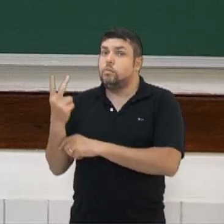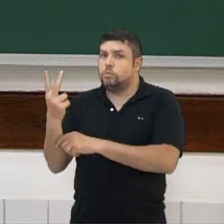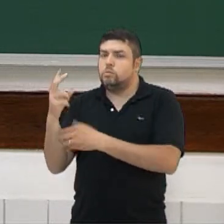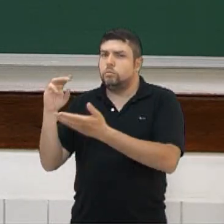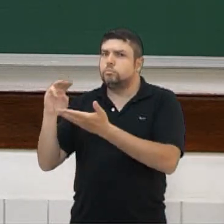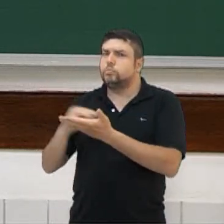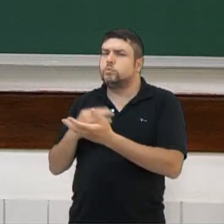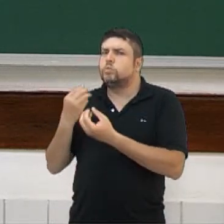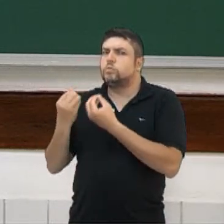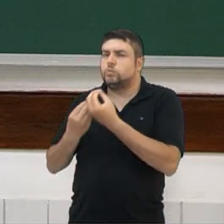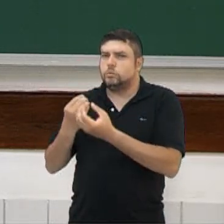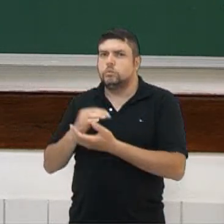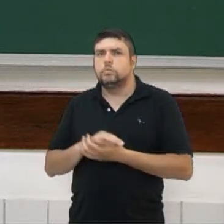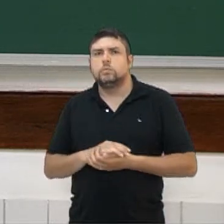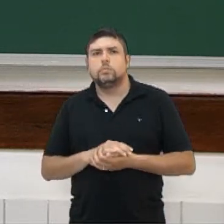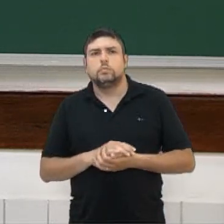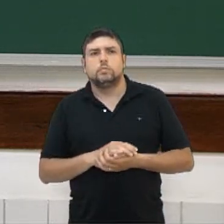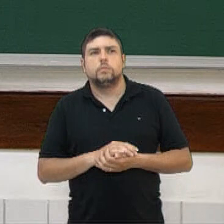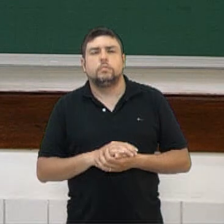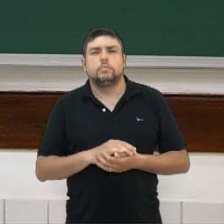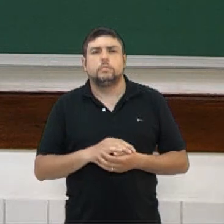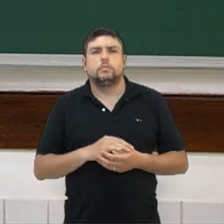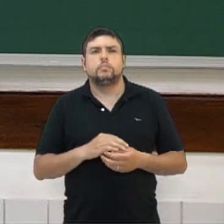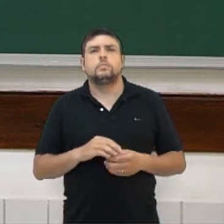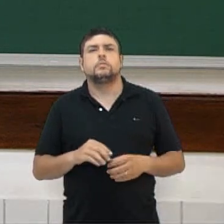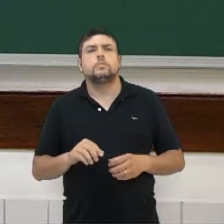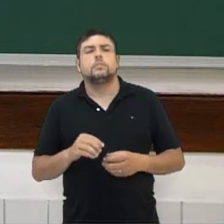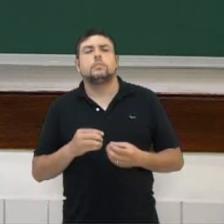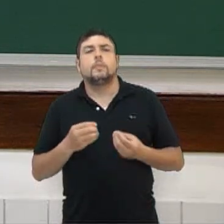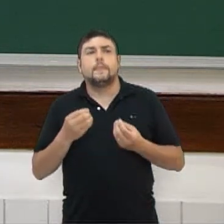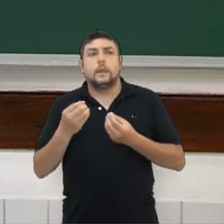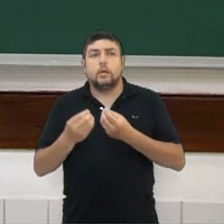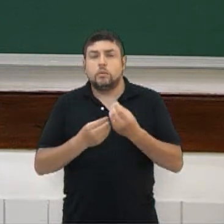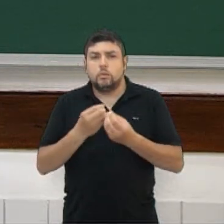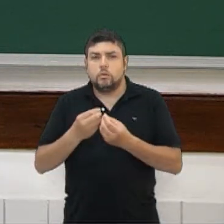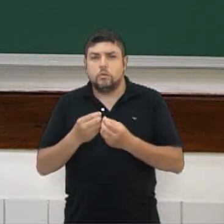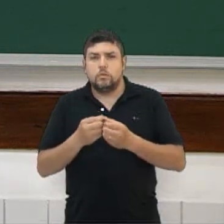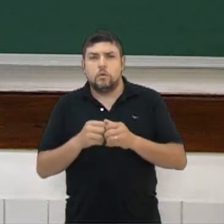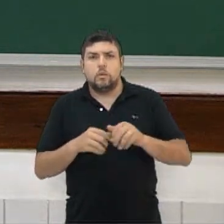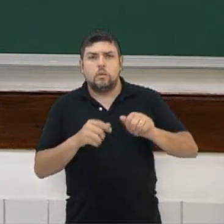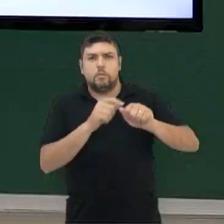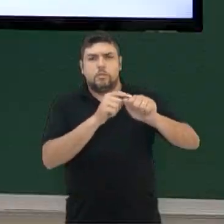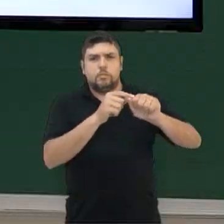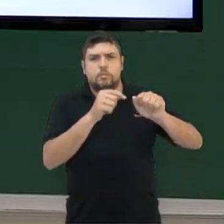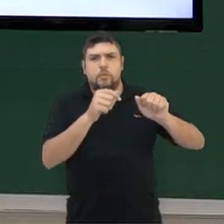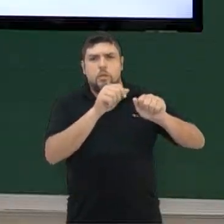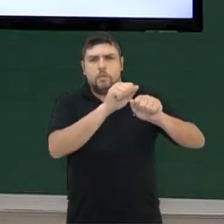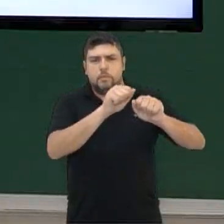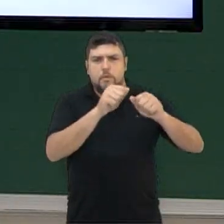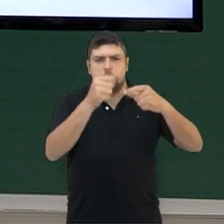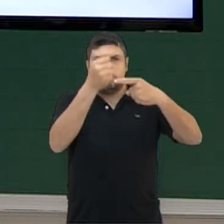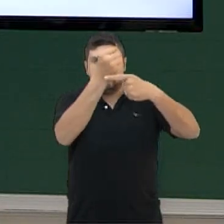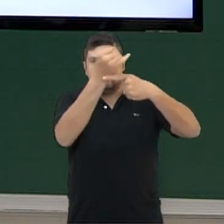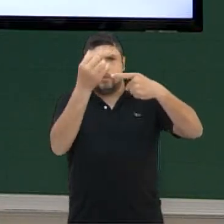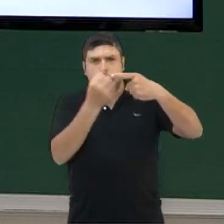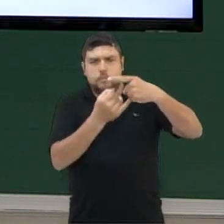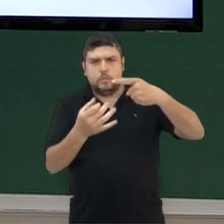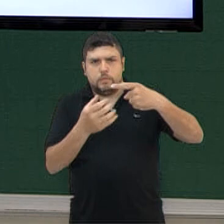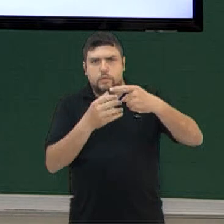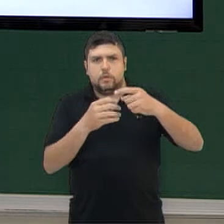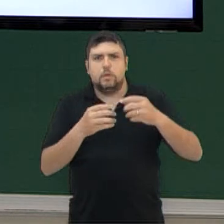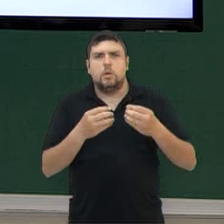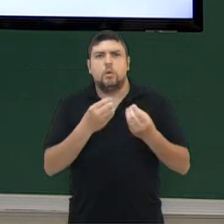tá? Que nós temos o quê? Quando o expoente é do tipo racional, essa expressão